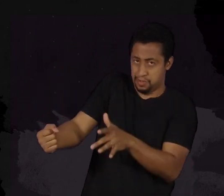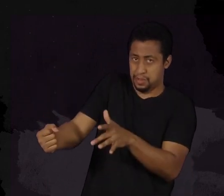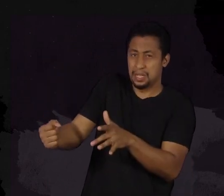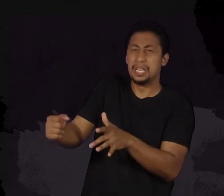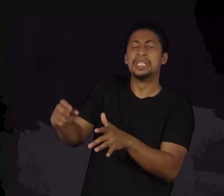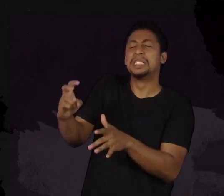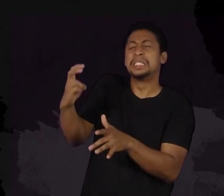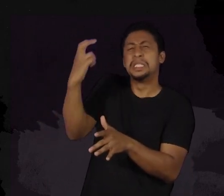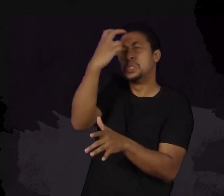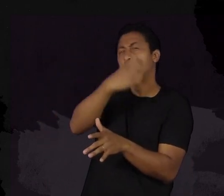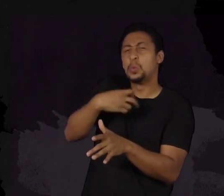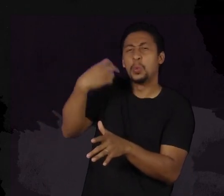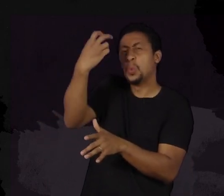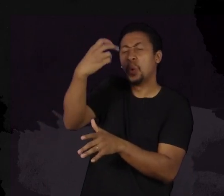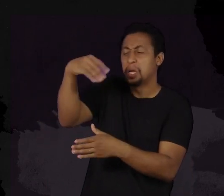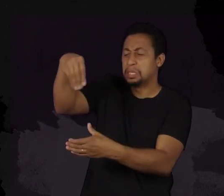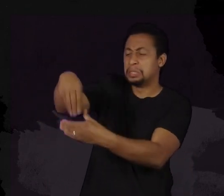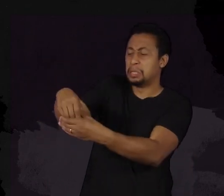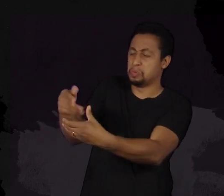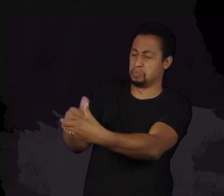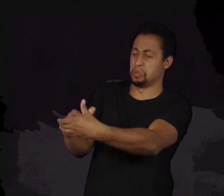5 horas dentro de um copo?